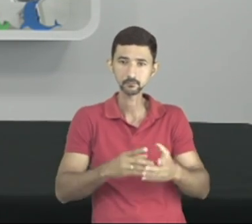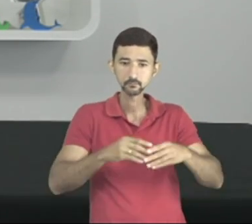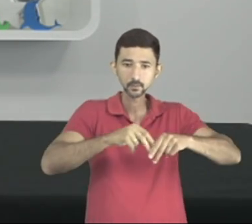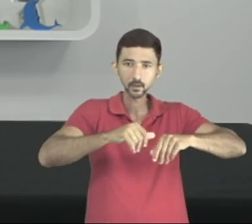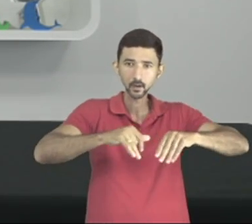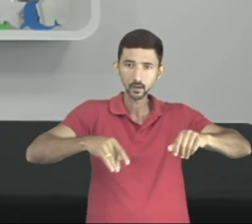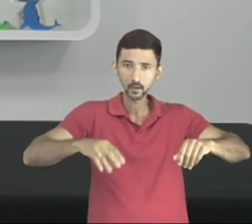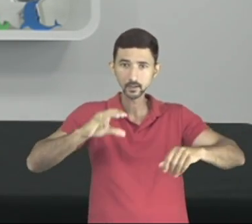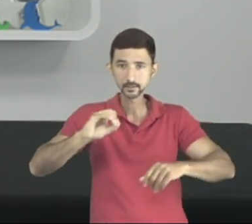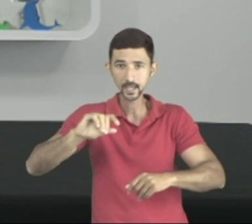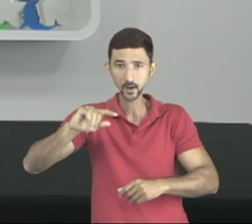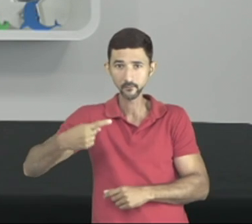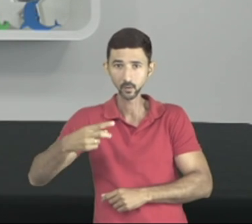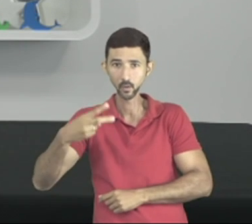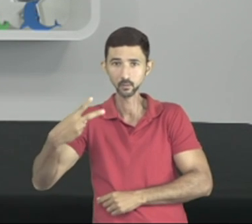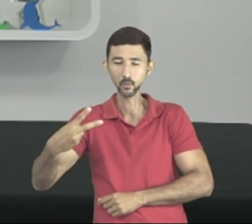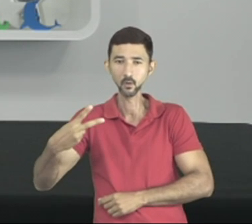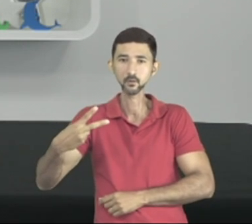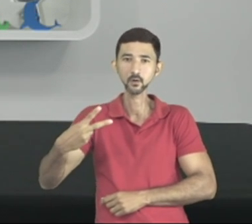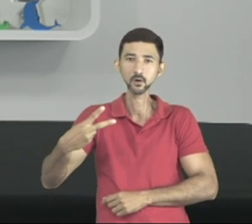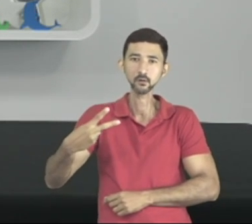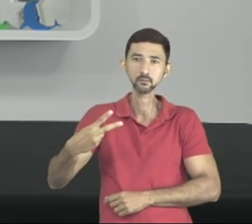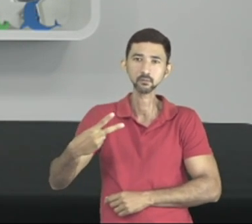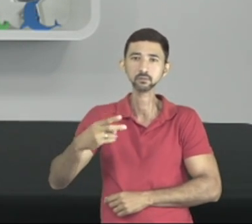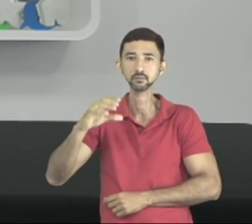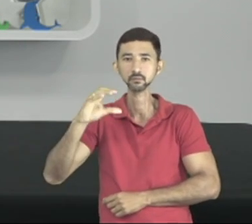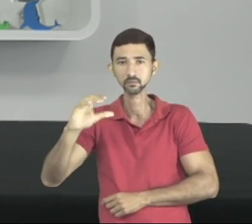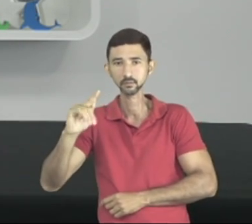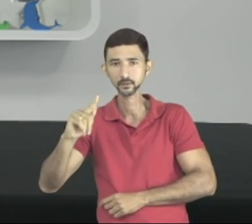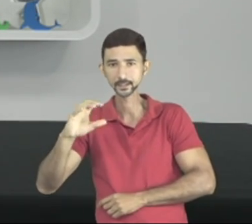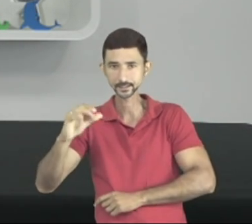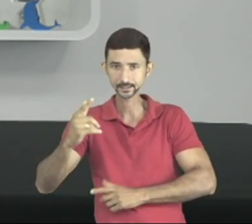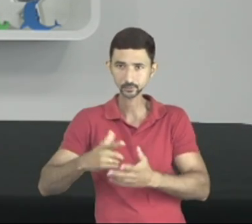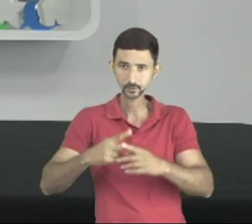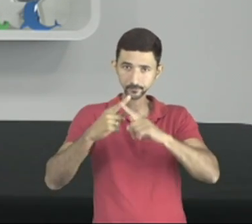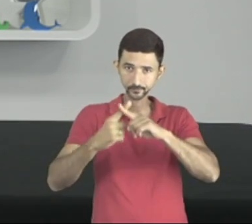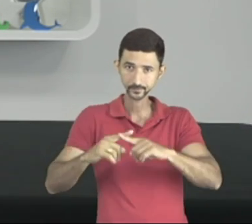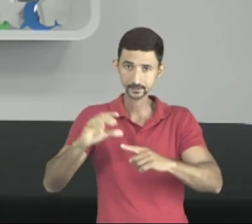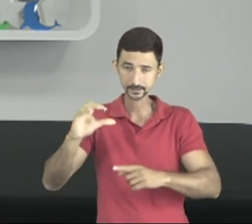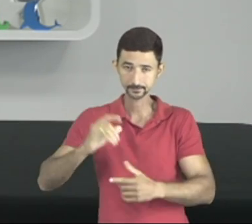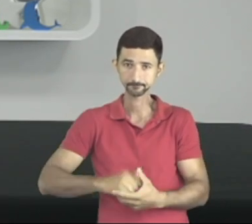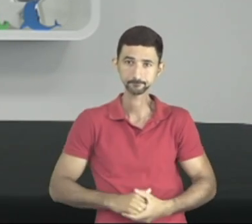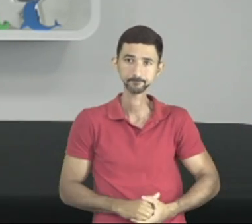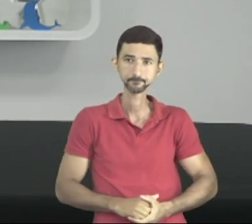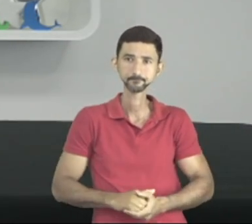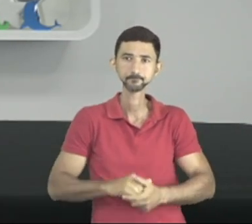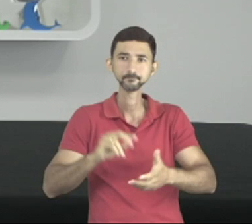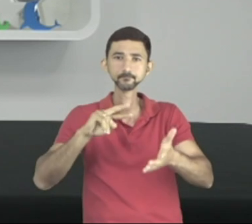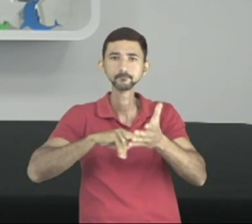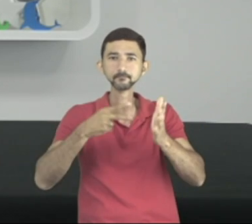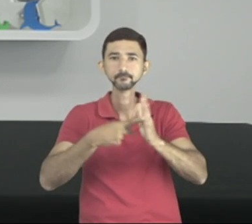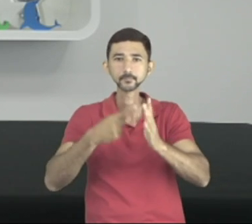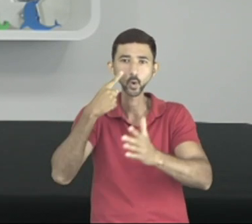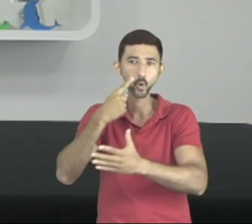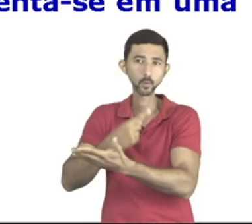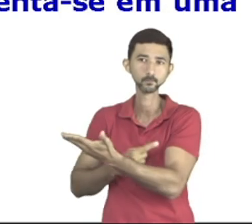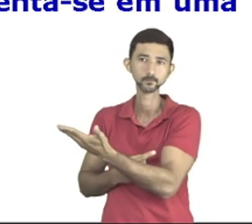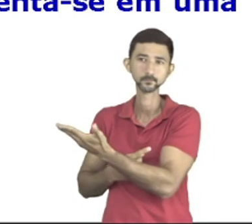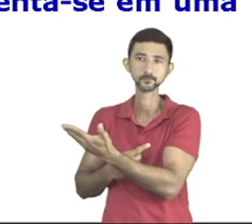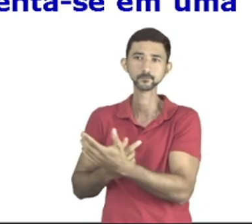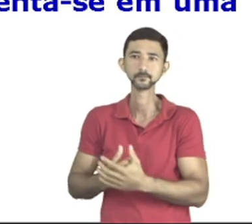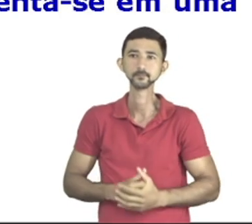é 0,2 caloria por grama vezes grau Celsius. O que significa isso? Olha o nosso slide aí, por